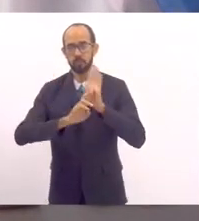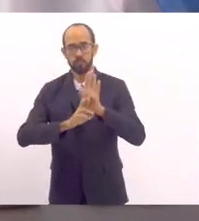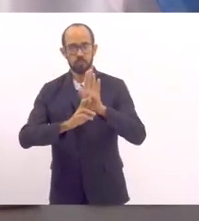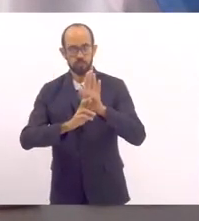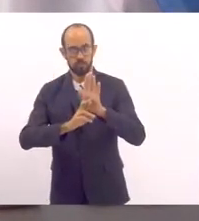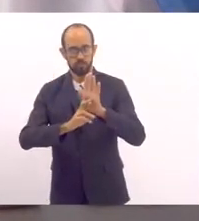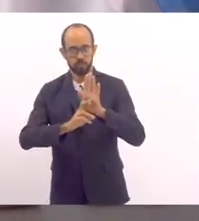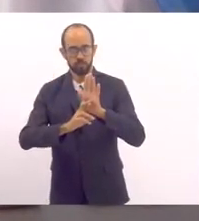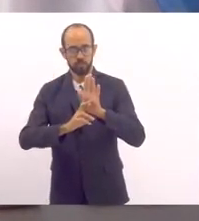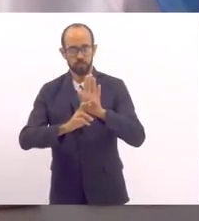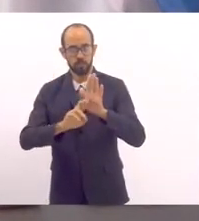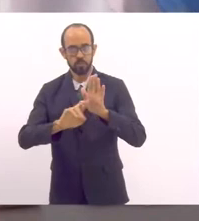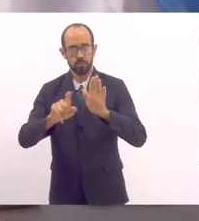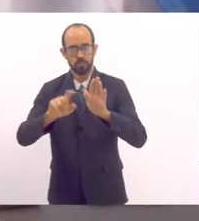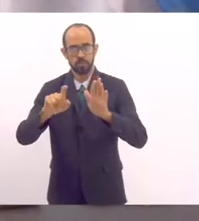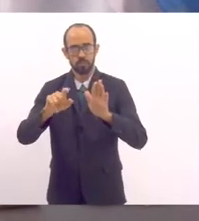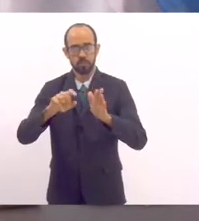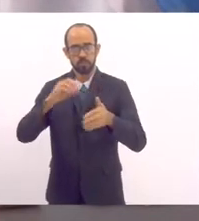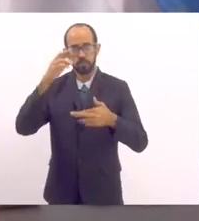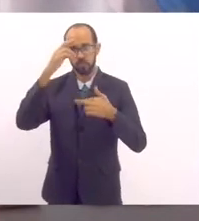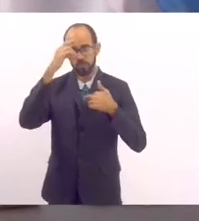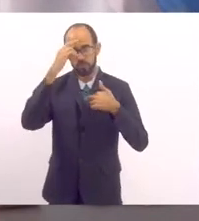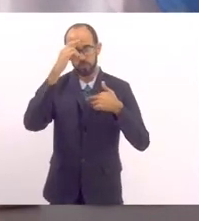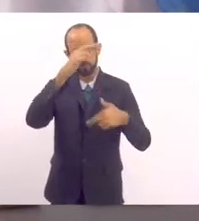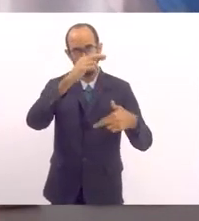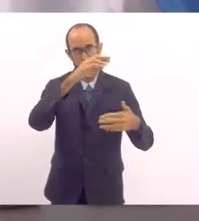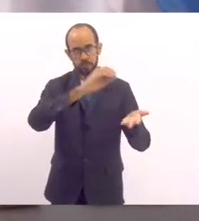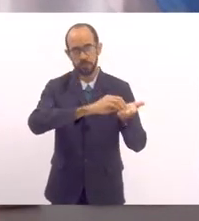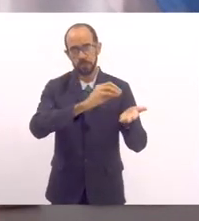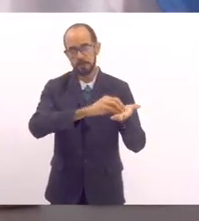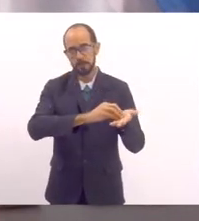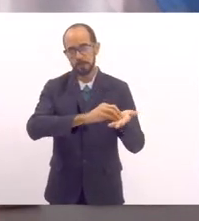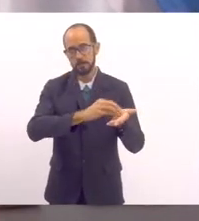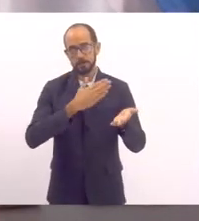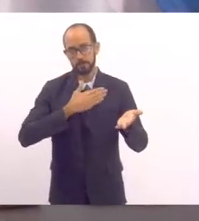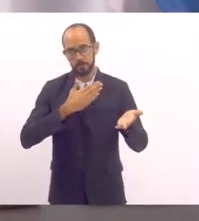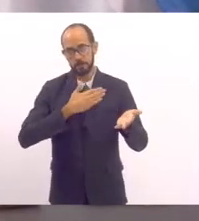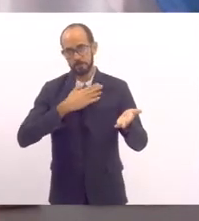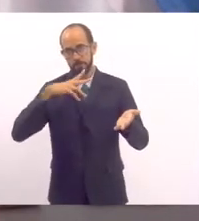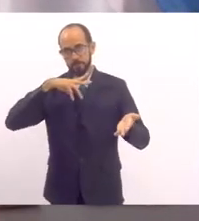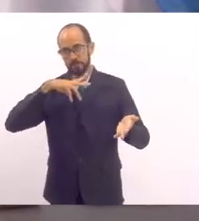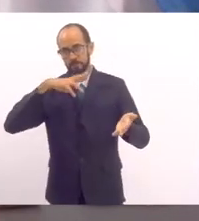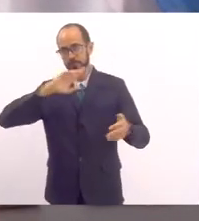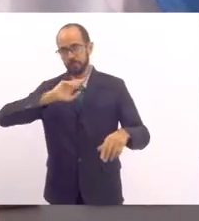uma falta de respeito para com a deputada Alana Passos, não. Foi uma falta de respeito